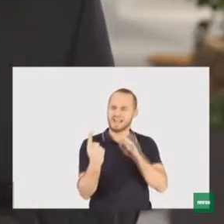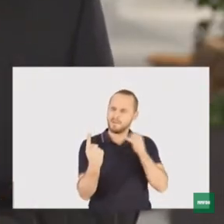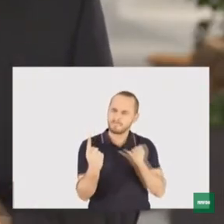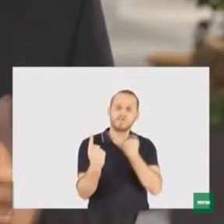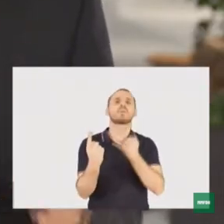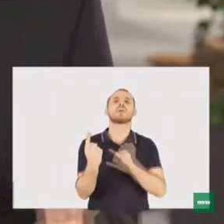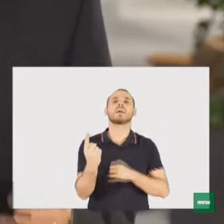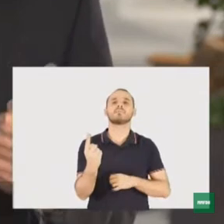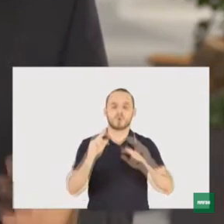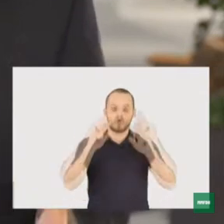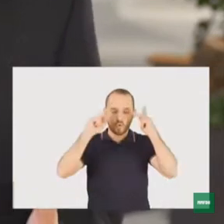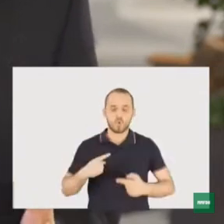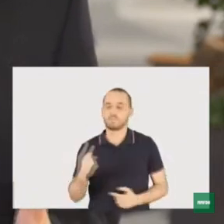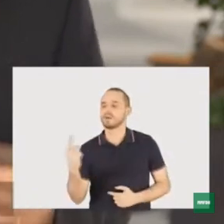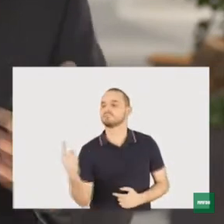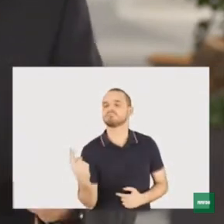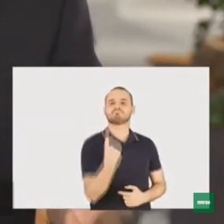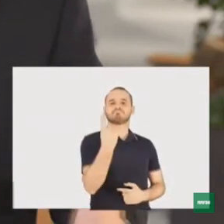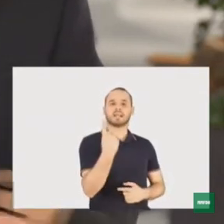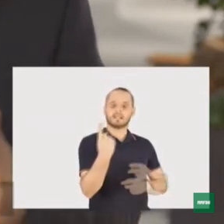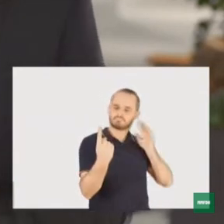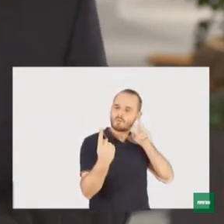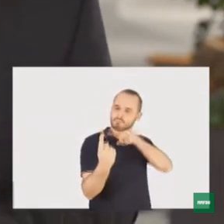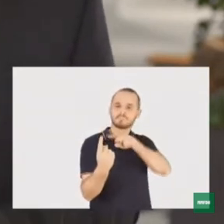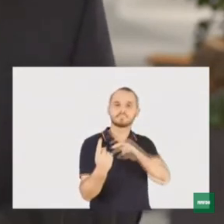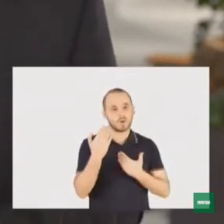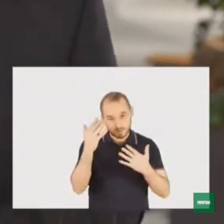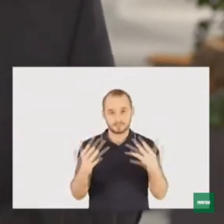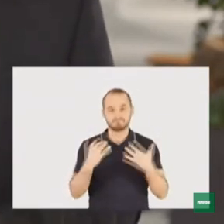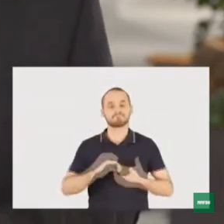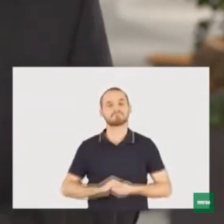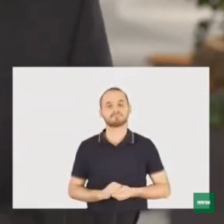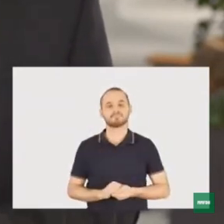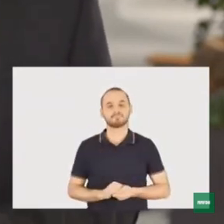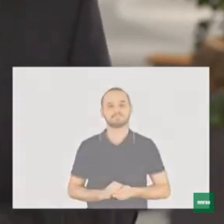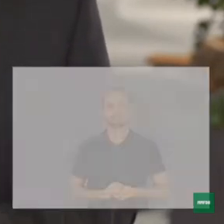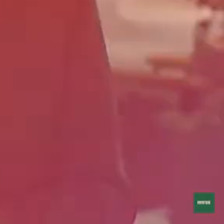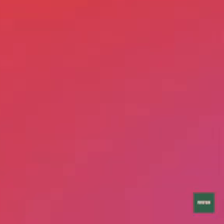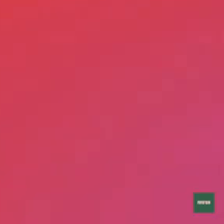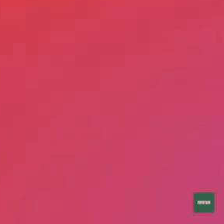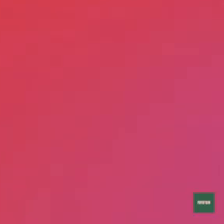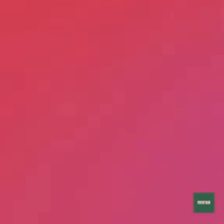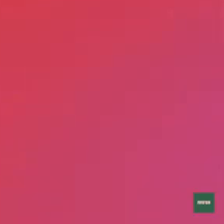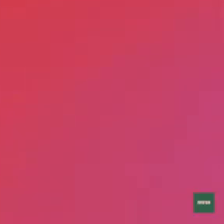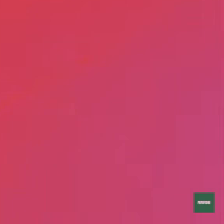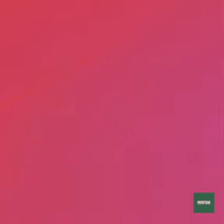princípio: colocar as pessoas em primeiro lugar. Muito obrigado a todos.